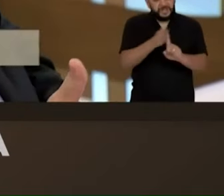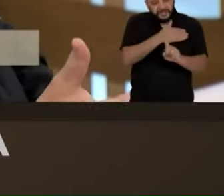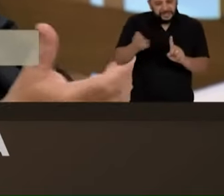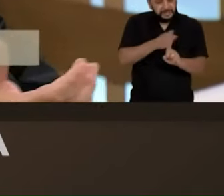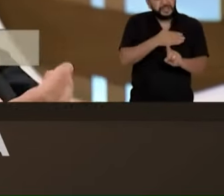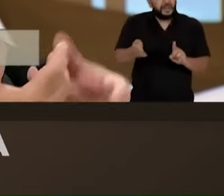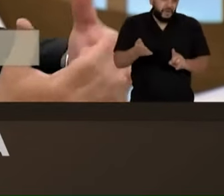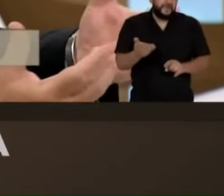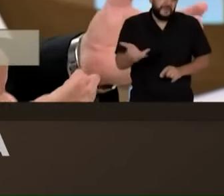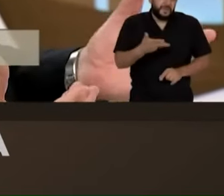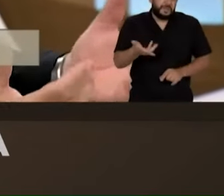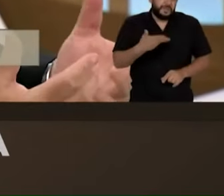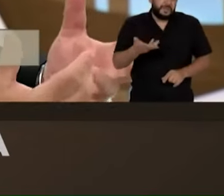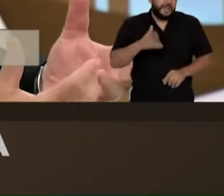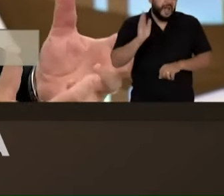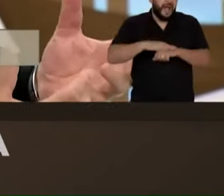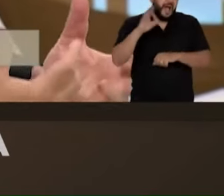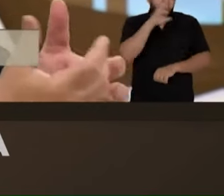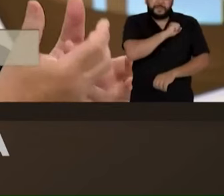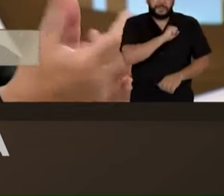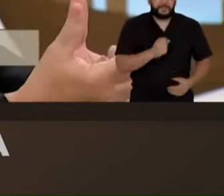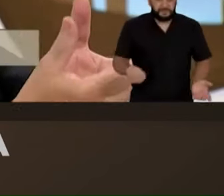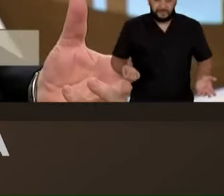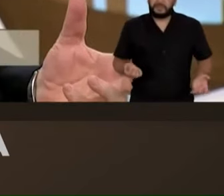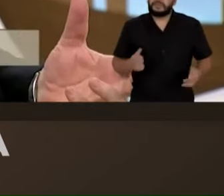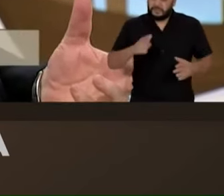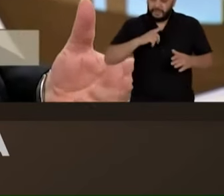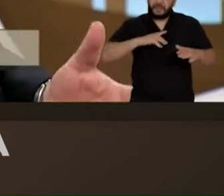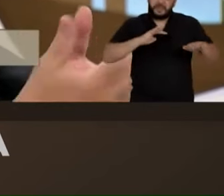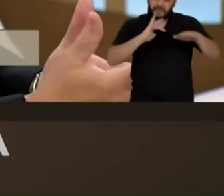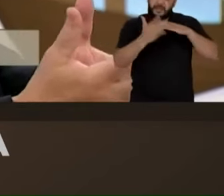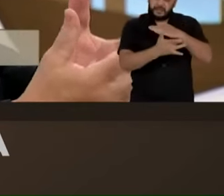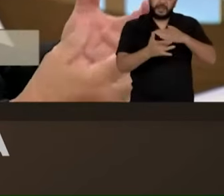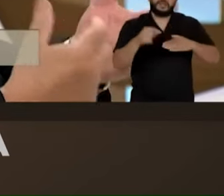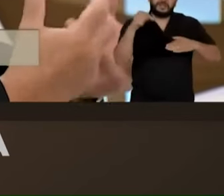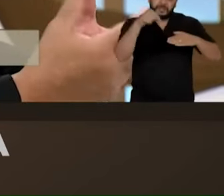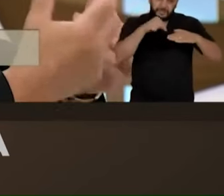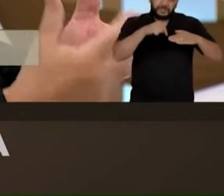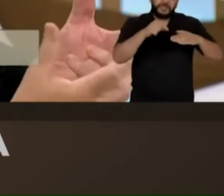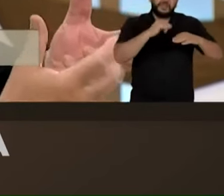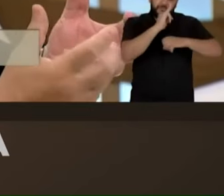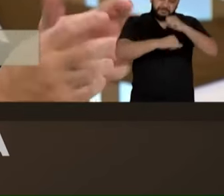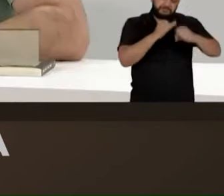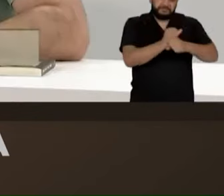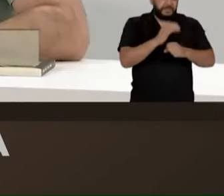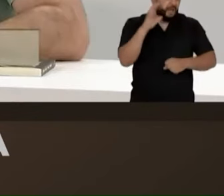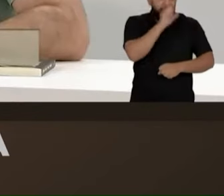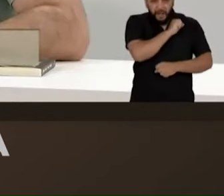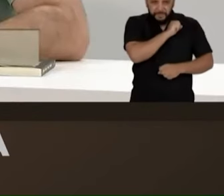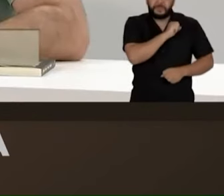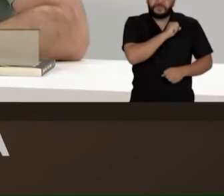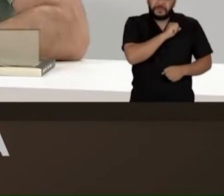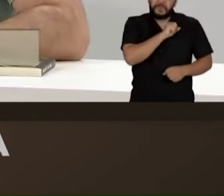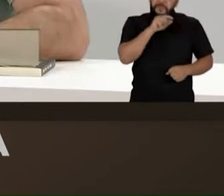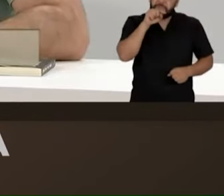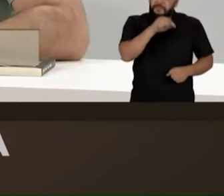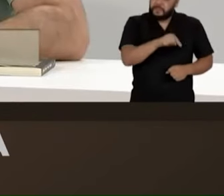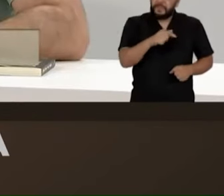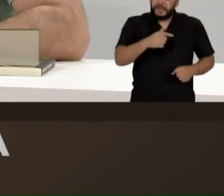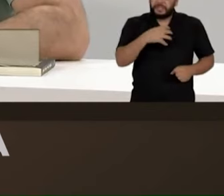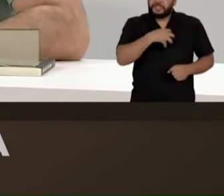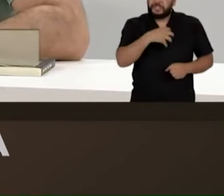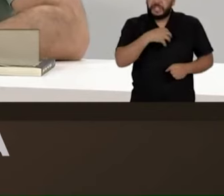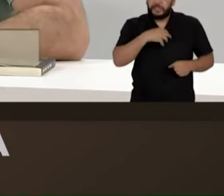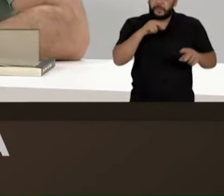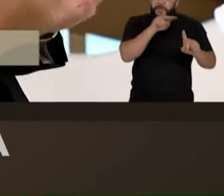só uma ferramenta, né, o mundo digital. Ele é muito mais do que isso. É também uma ferramenta, mas constrói novos modos de olhar. E acho que um